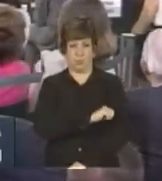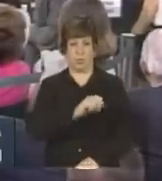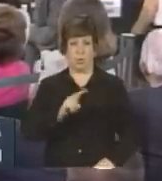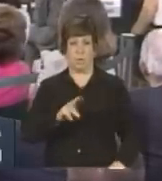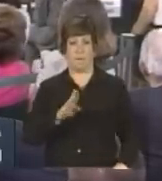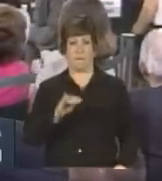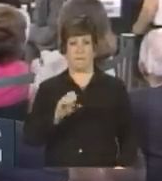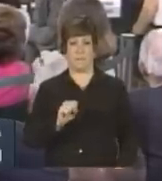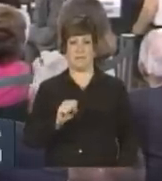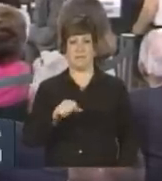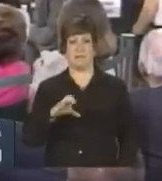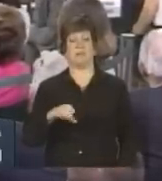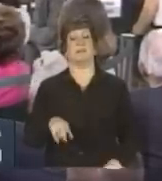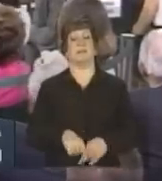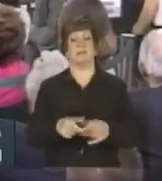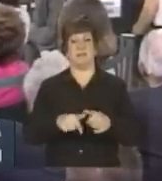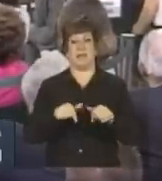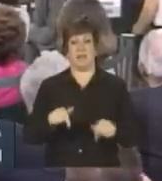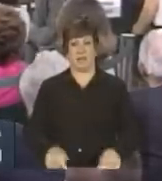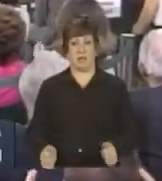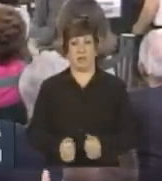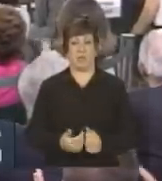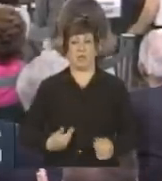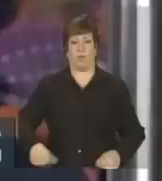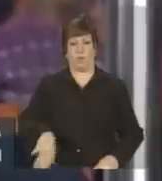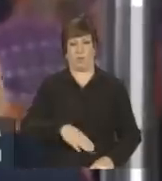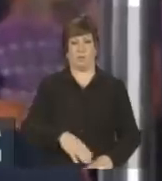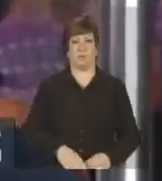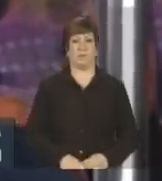que também está aqui entre nós.